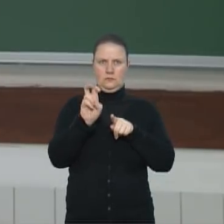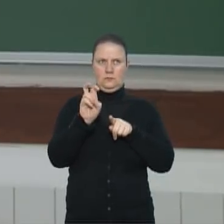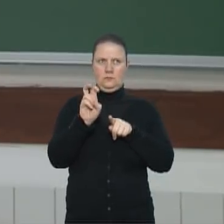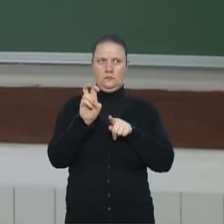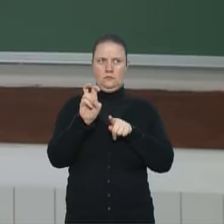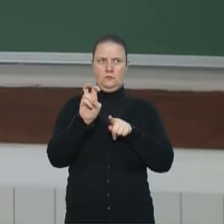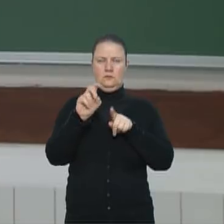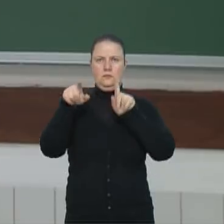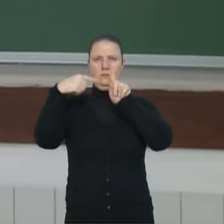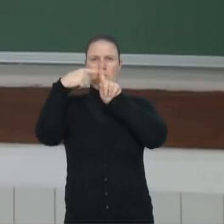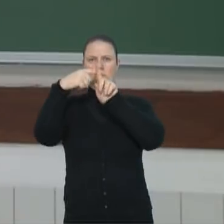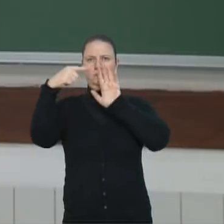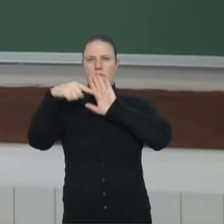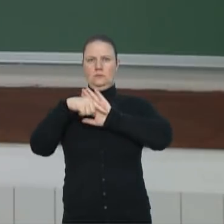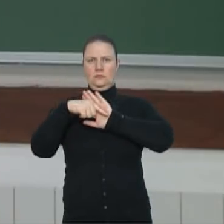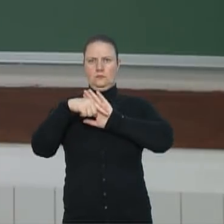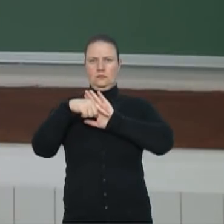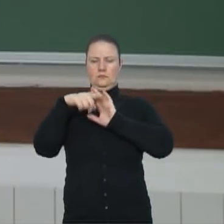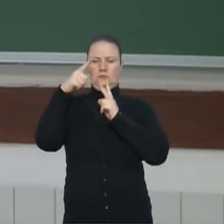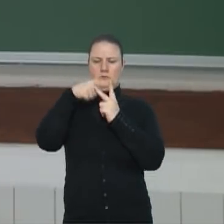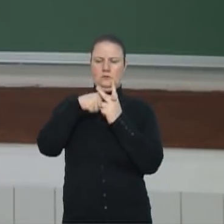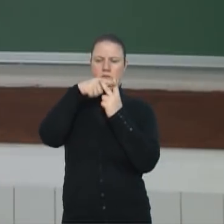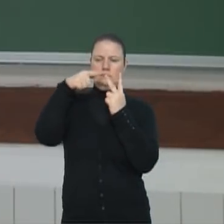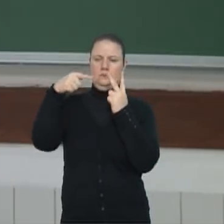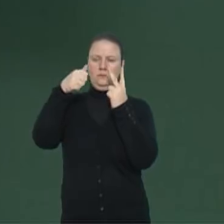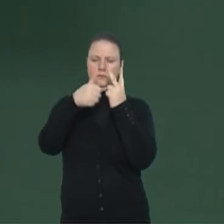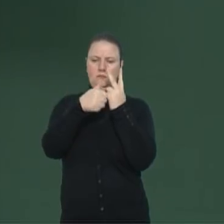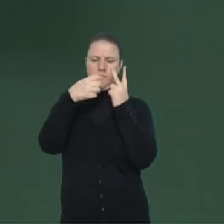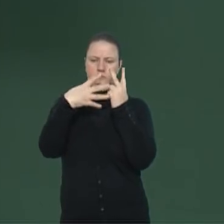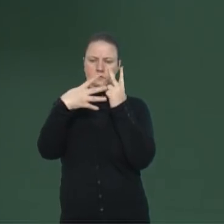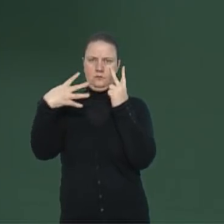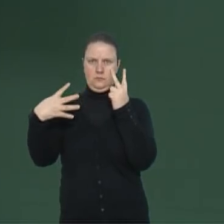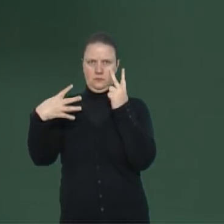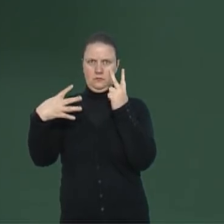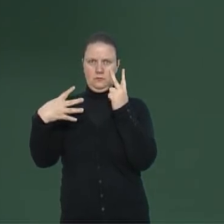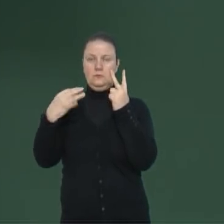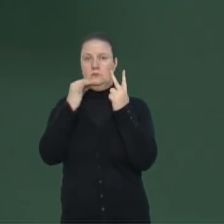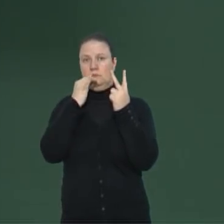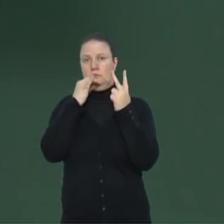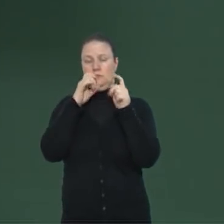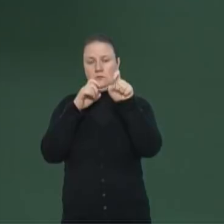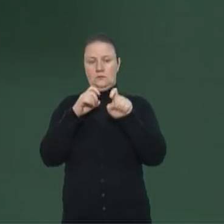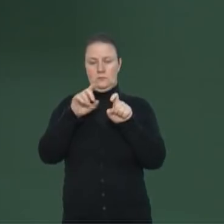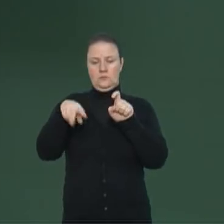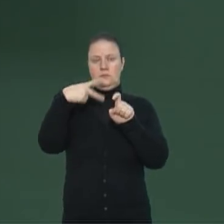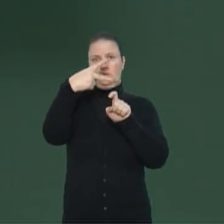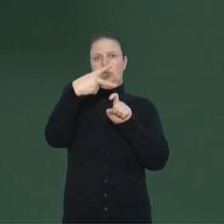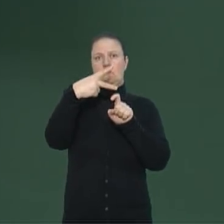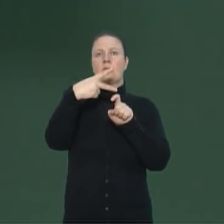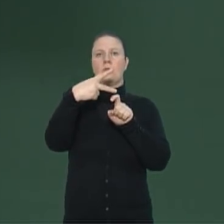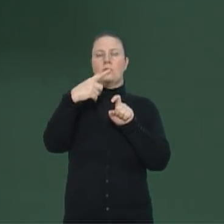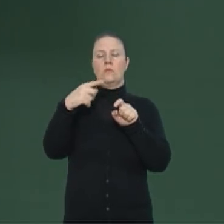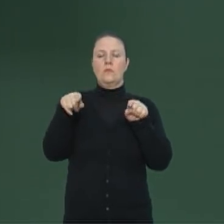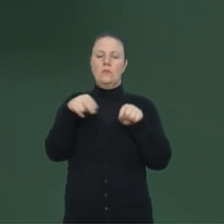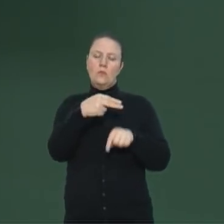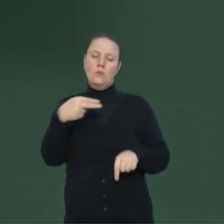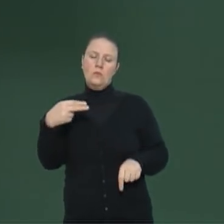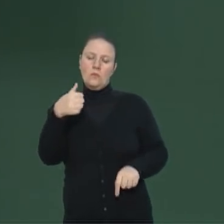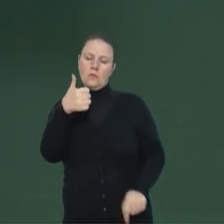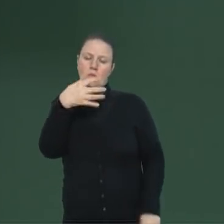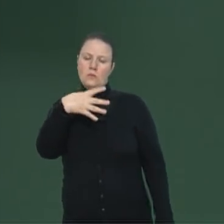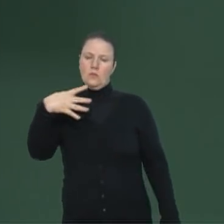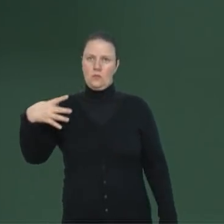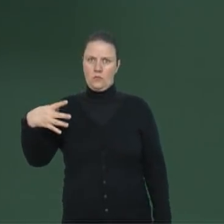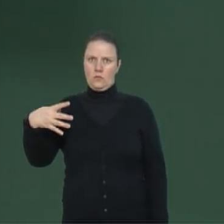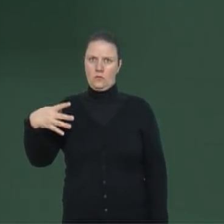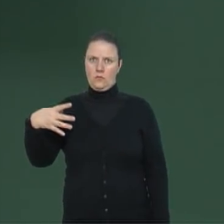de 144, tá certo? Só você imaginar que aqui fosse, por exemplo, um x ao quadrado. Quando está x ao quadrado igual a 144, você não extrai a